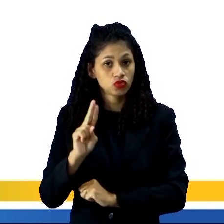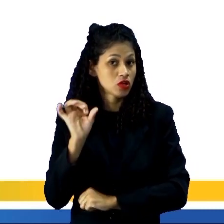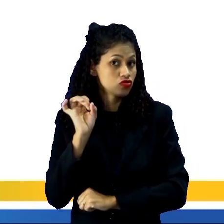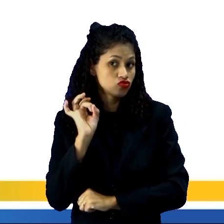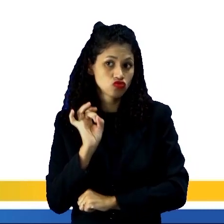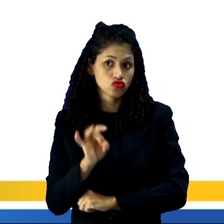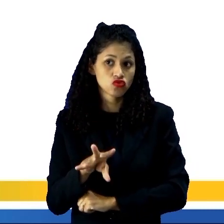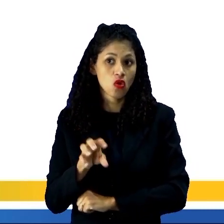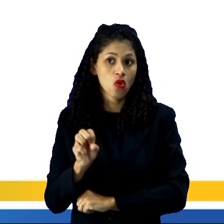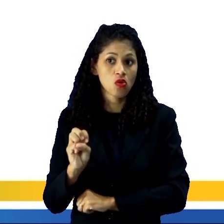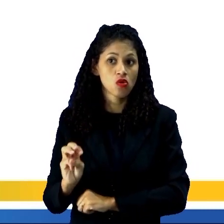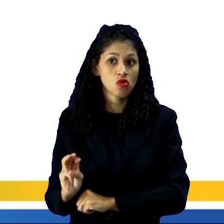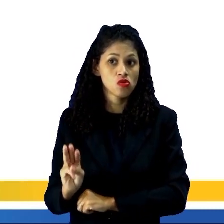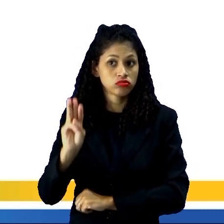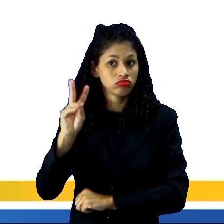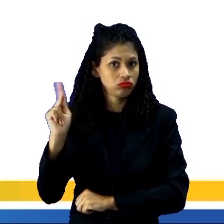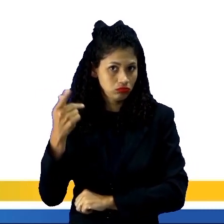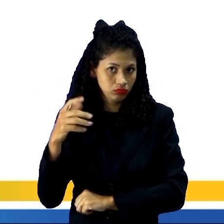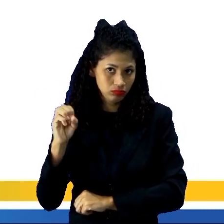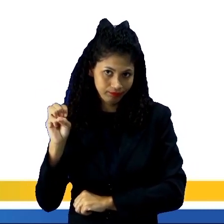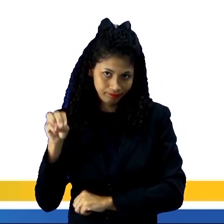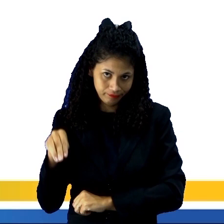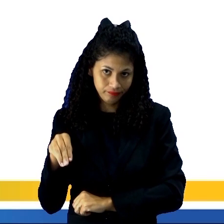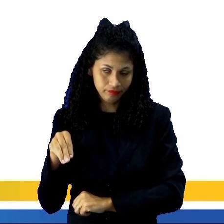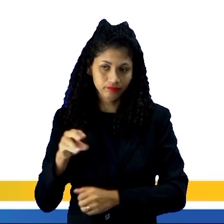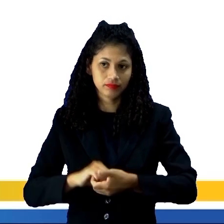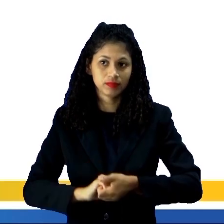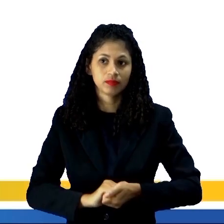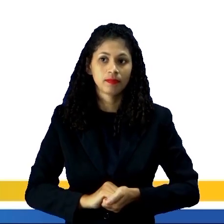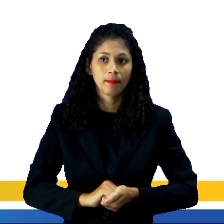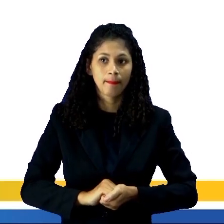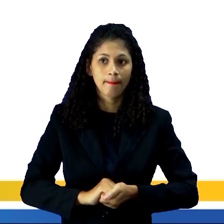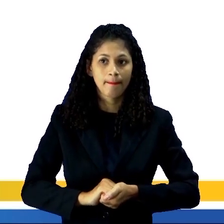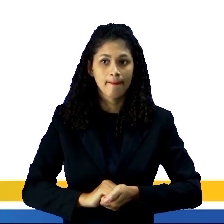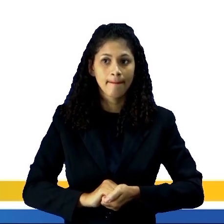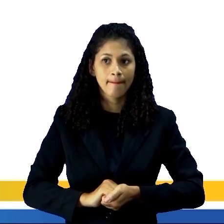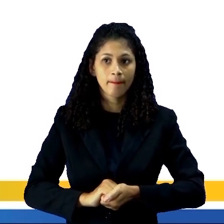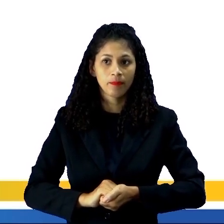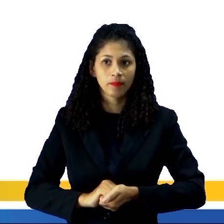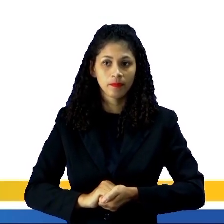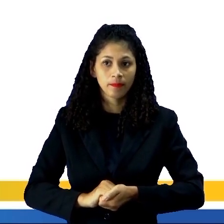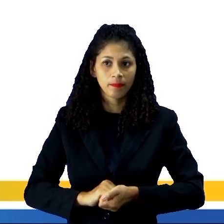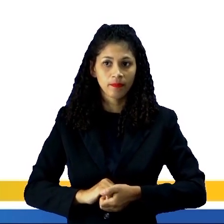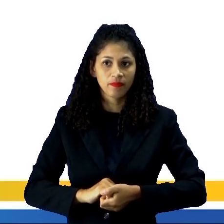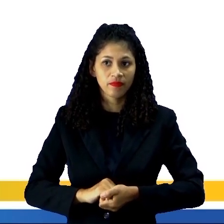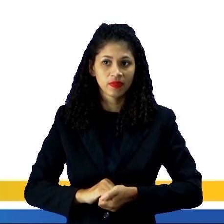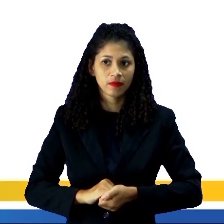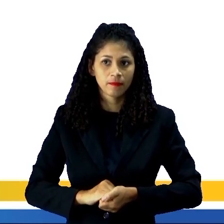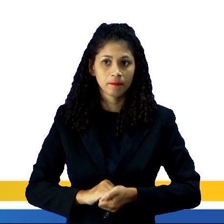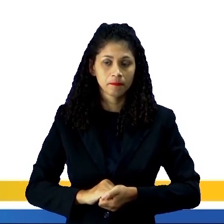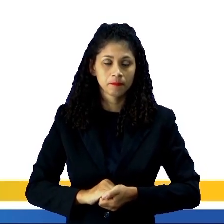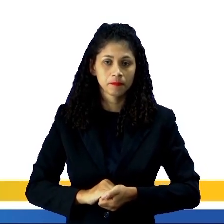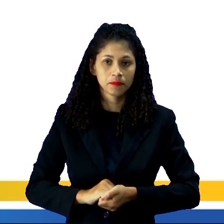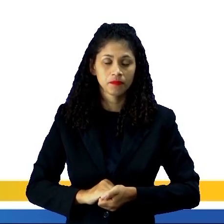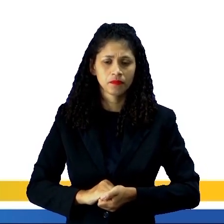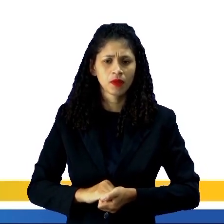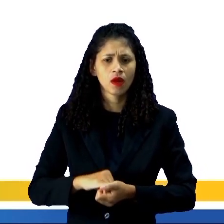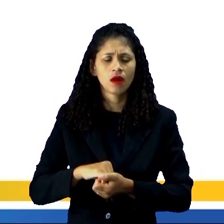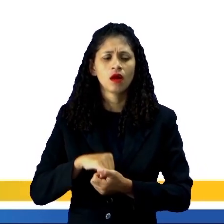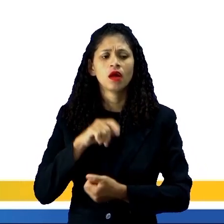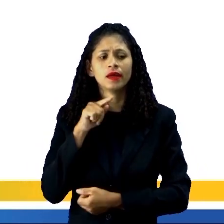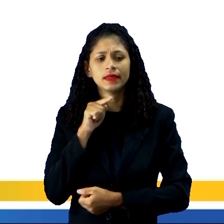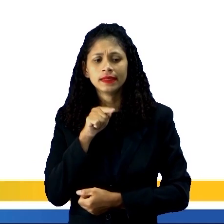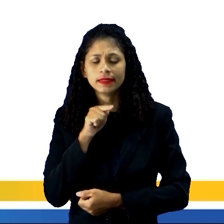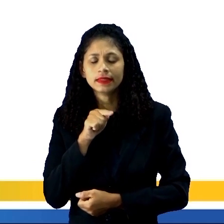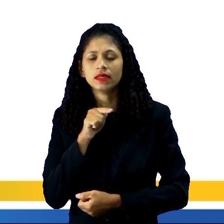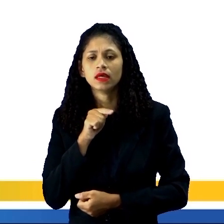ok? Exemplos. That's the man whom I called to help me yesterday. Este é o homem o